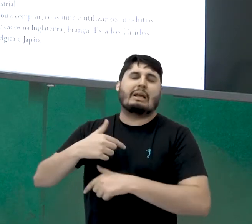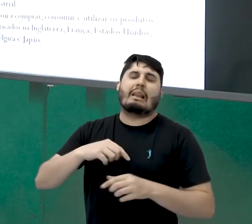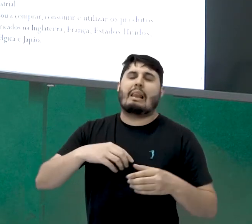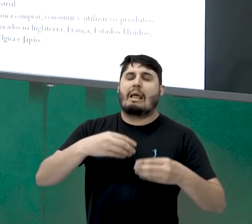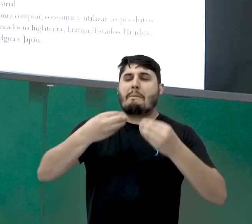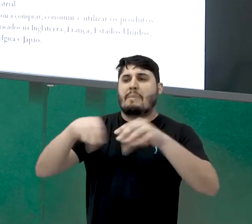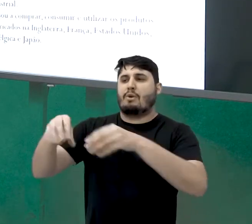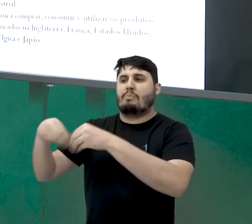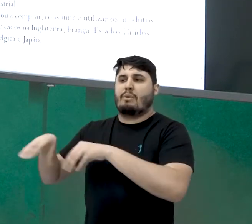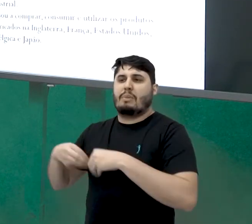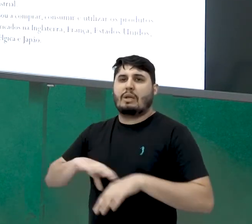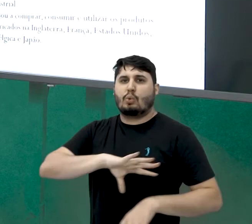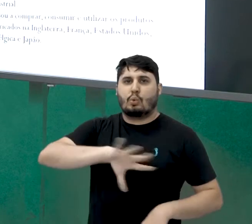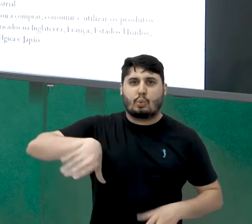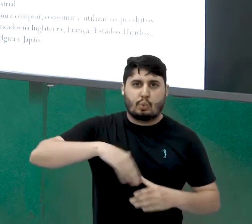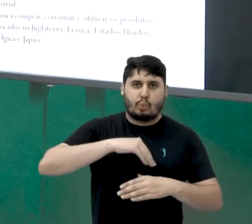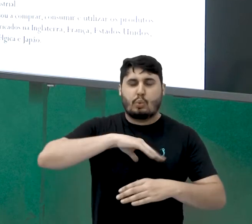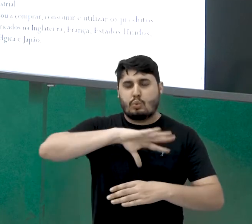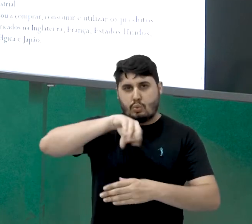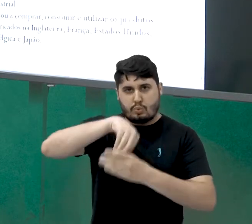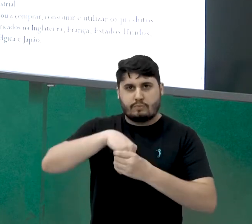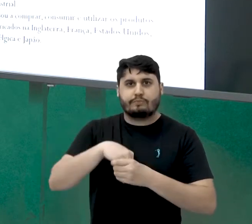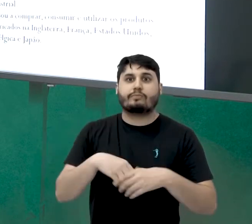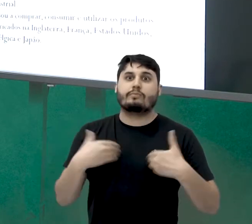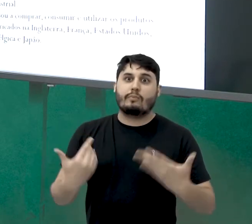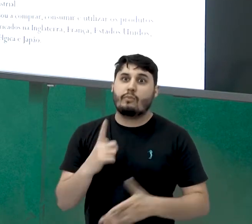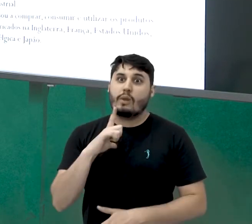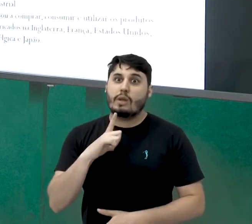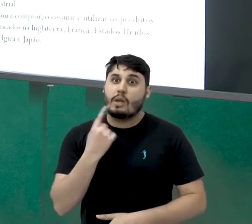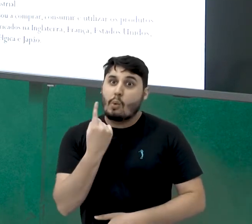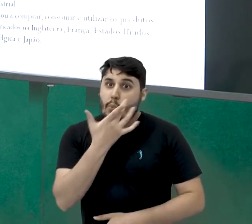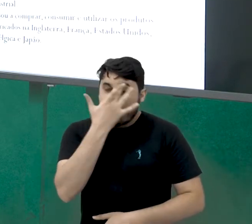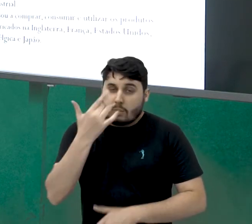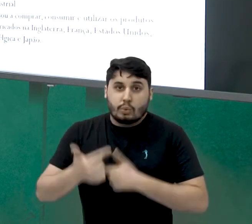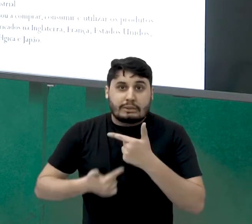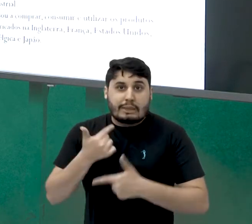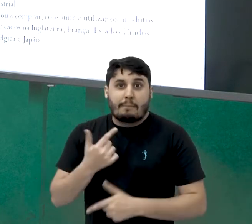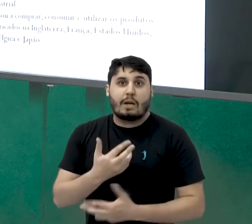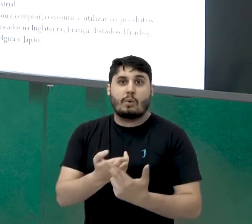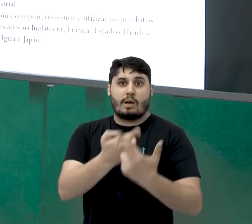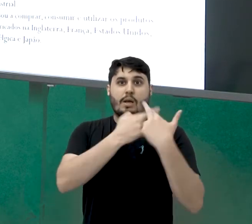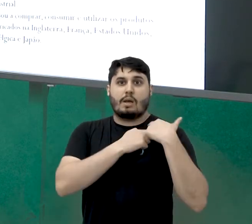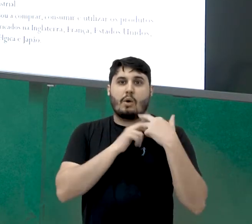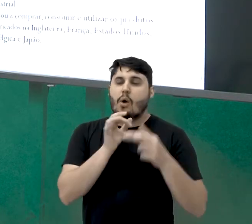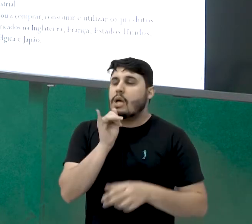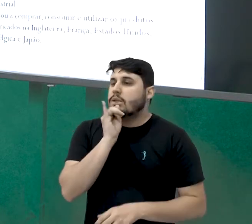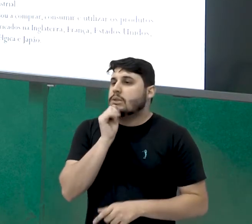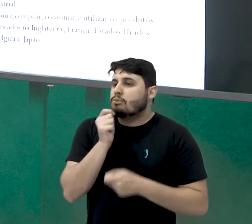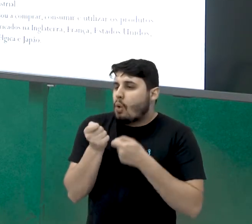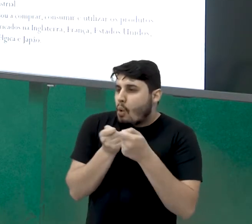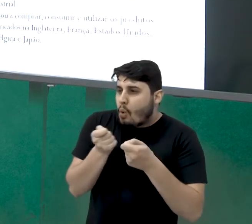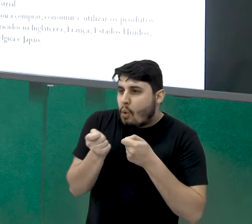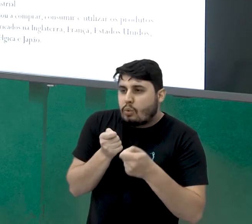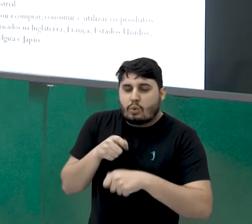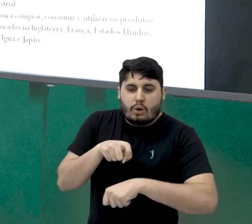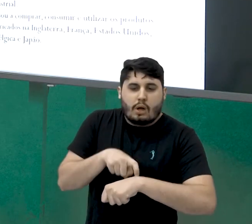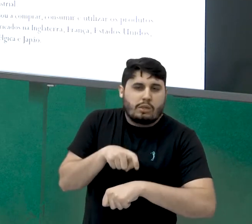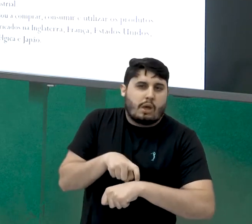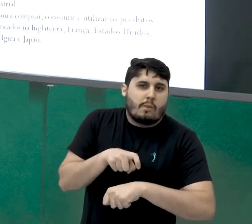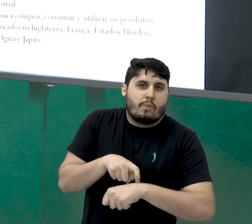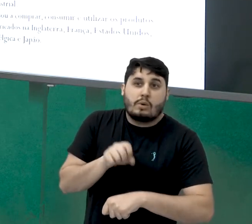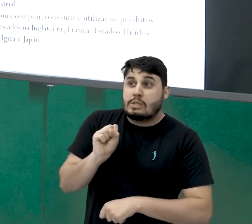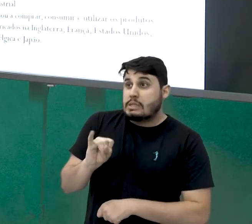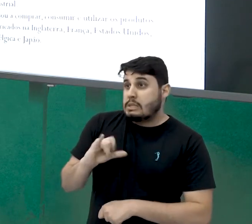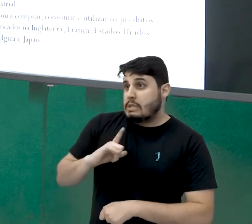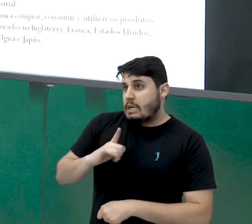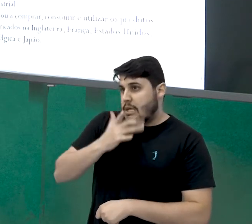era encarregado de cronometrar o tempo produtivo, ver se tinha alguém fazendo corpo mole, ver se